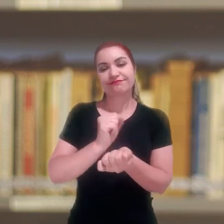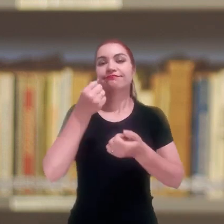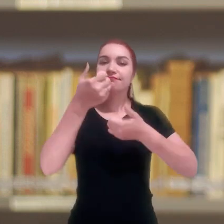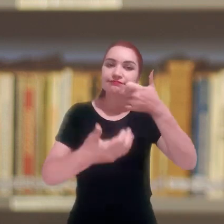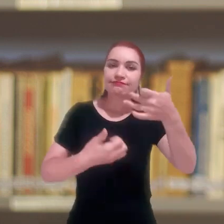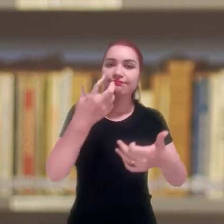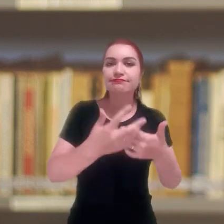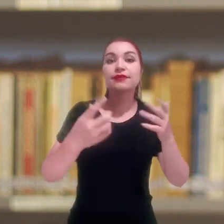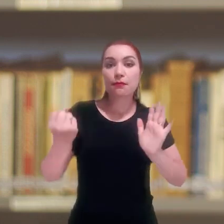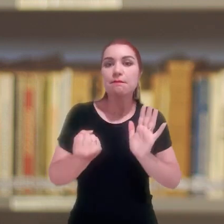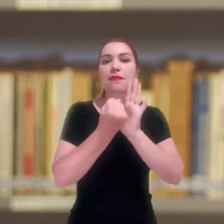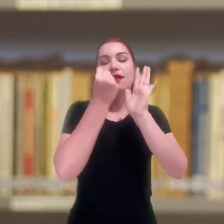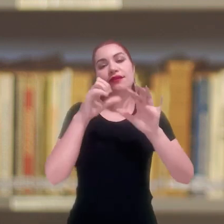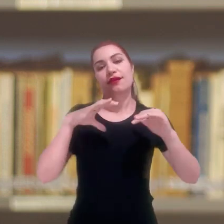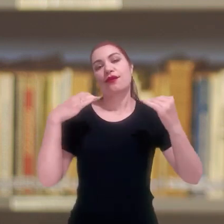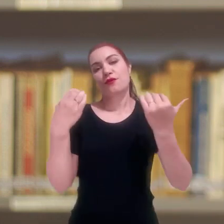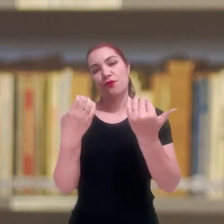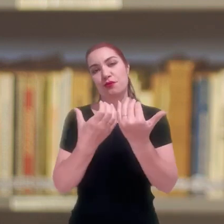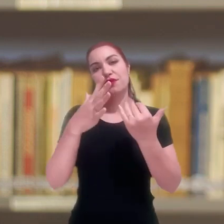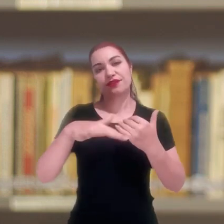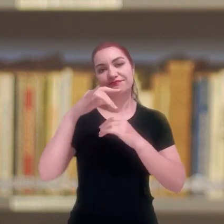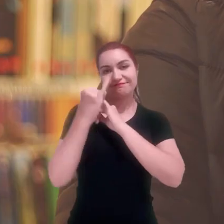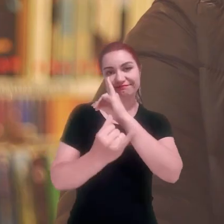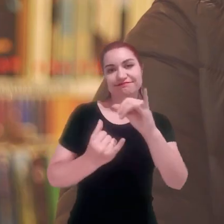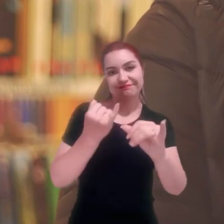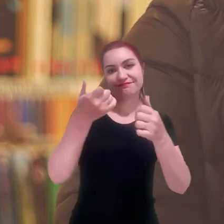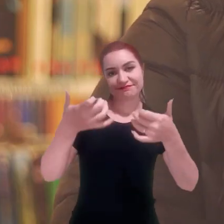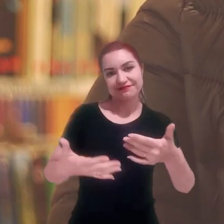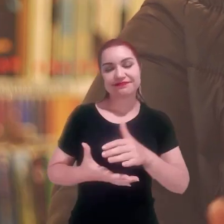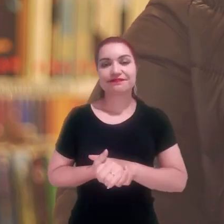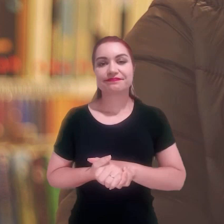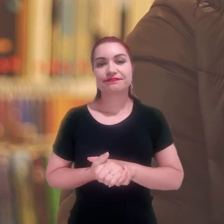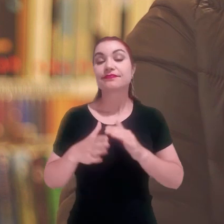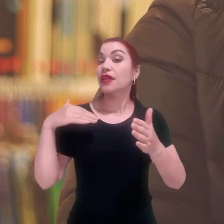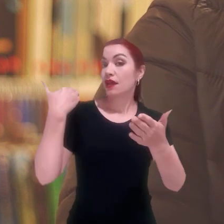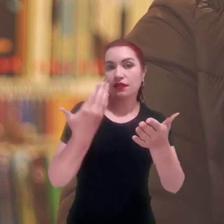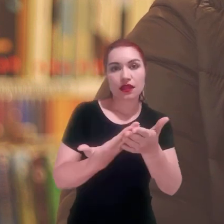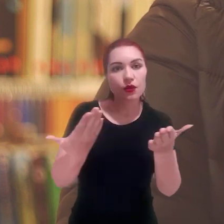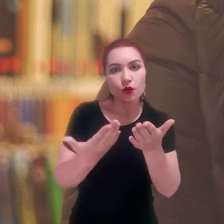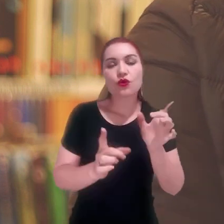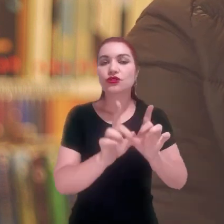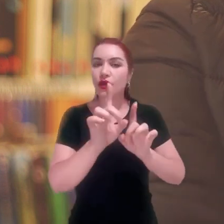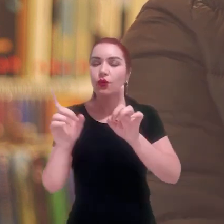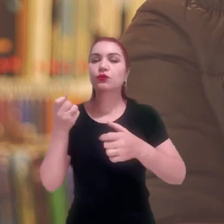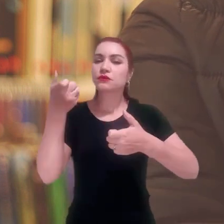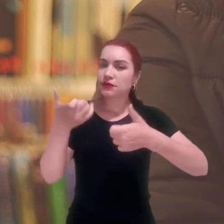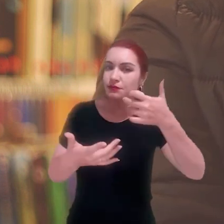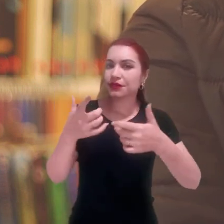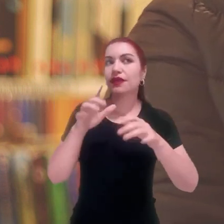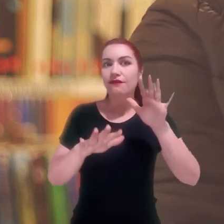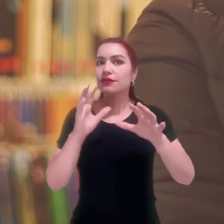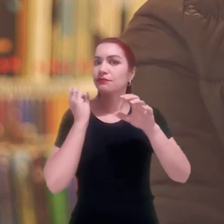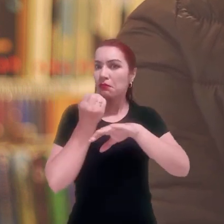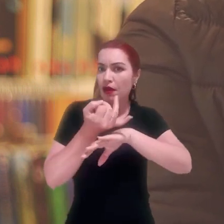acontecimentos e esse reconhecimento da comunidade para com essa lenda. E hoje em dia ainda tem pessoas, né, que contam, que que